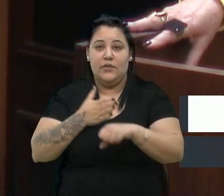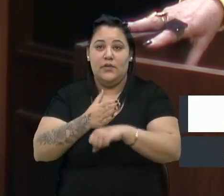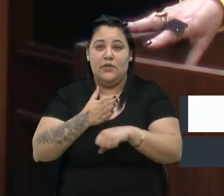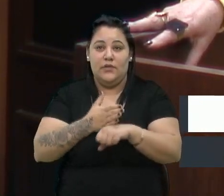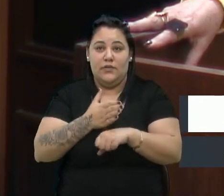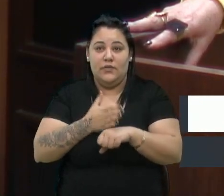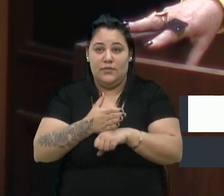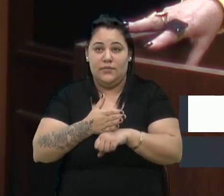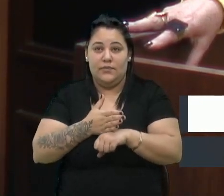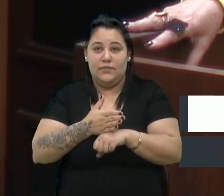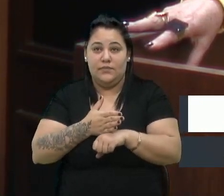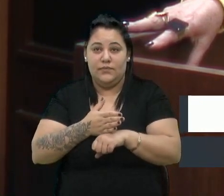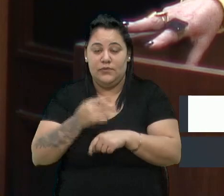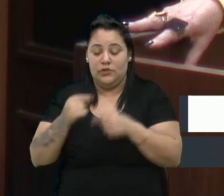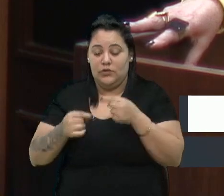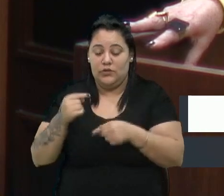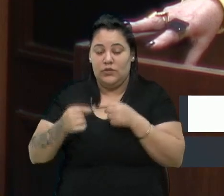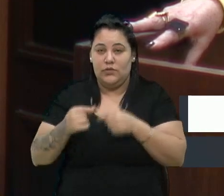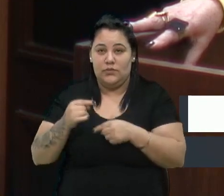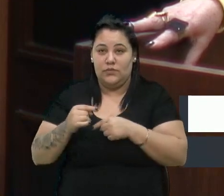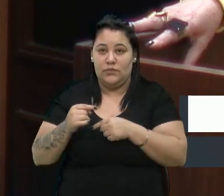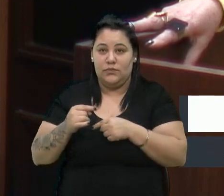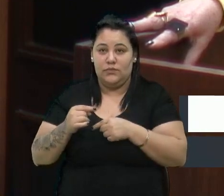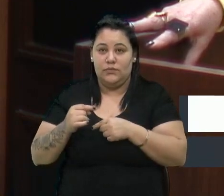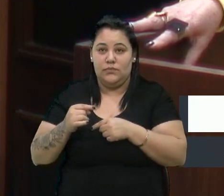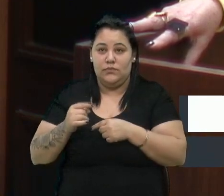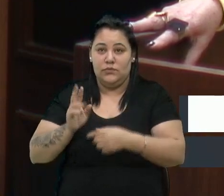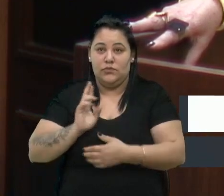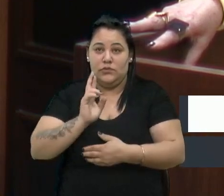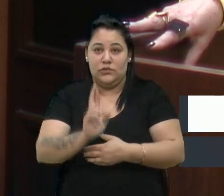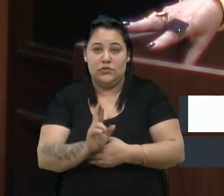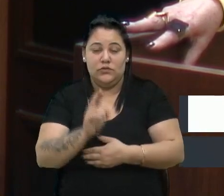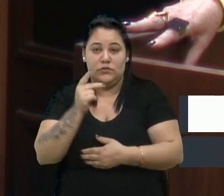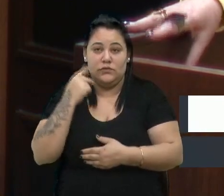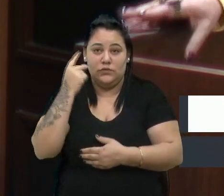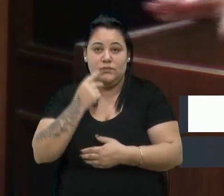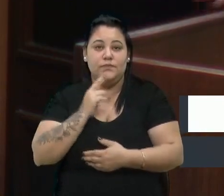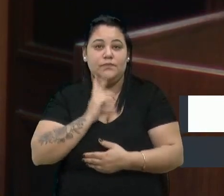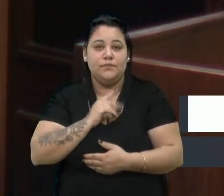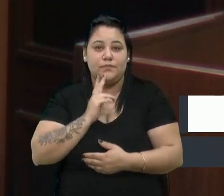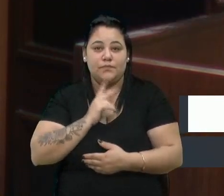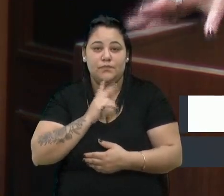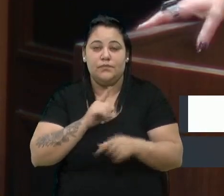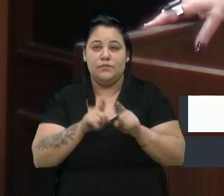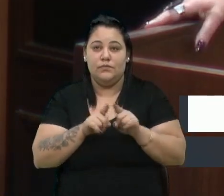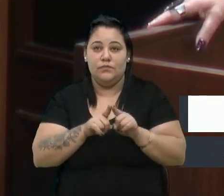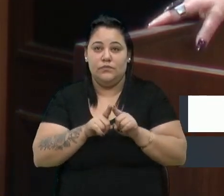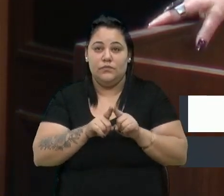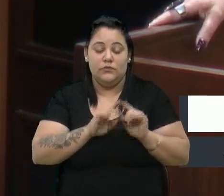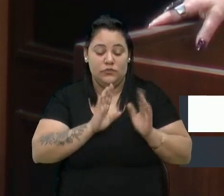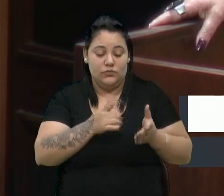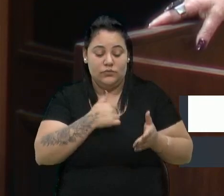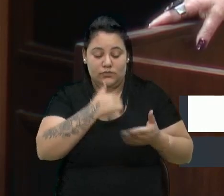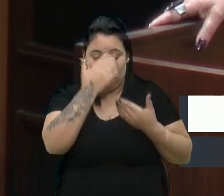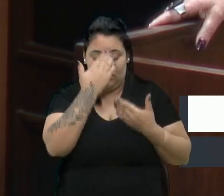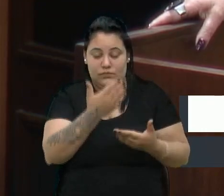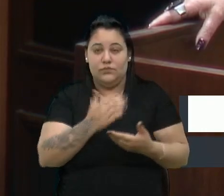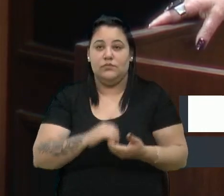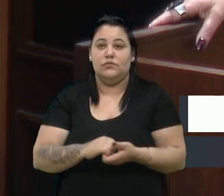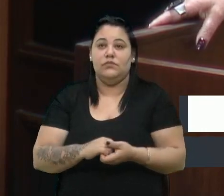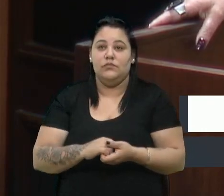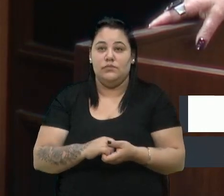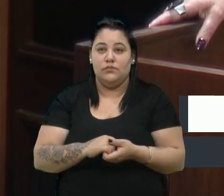além de representante do vereador Renato Oliveira, que desde já eu agradeço.